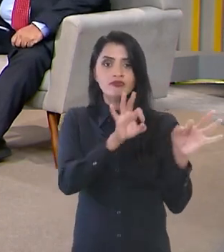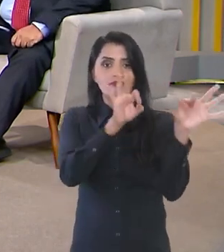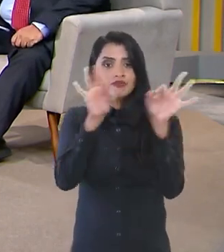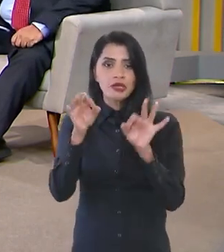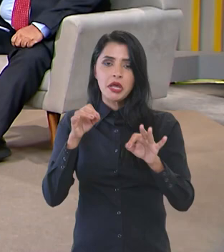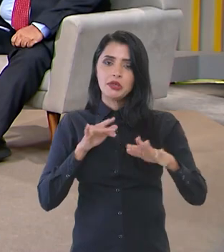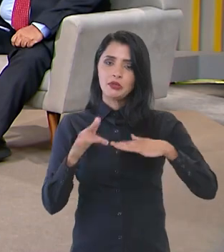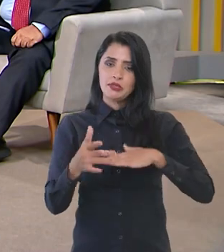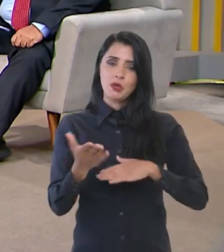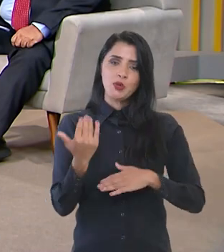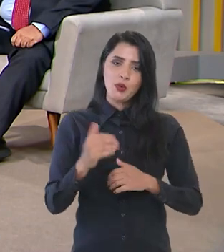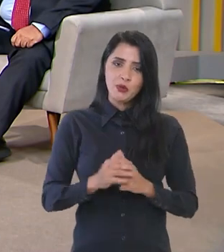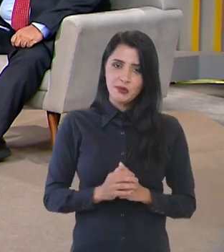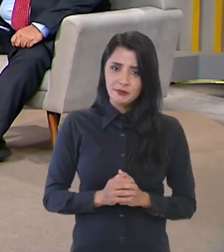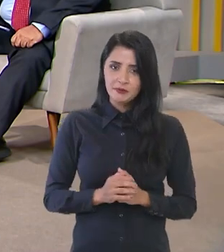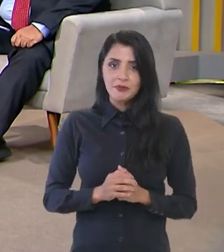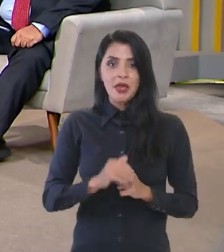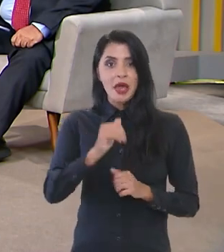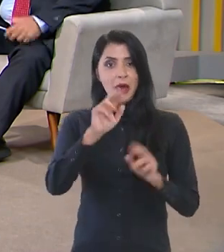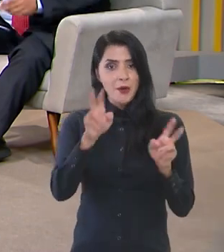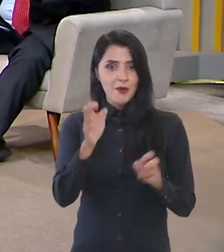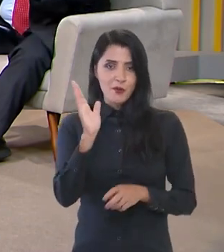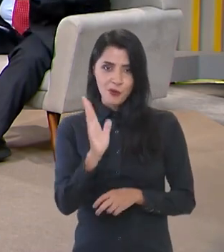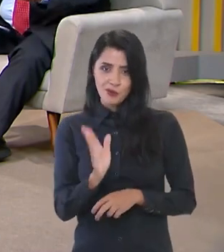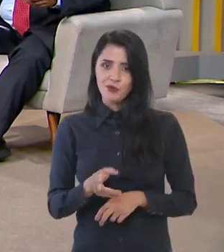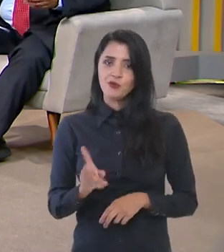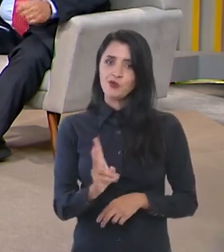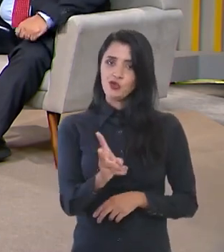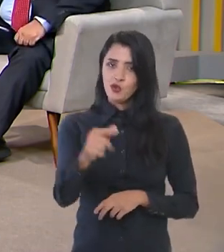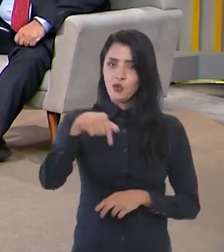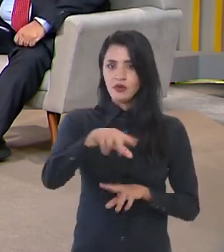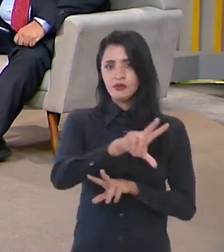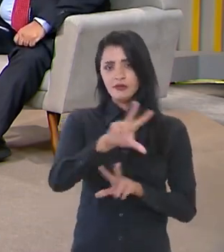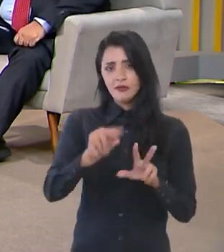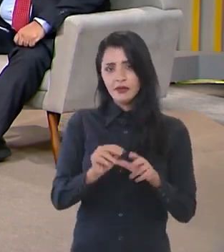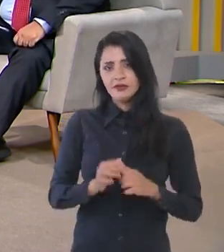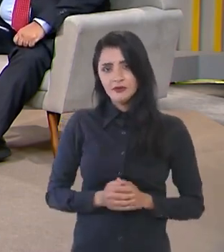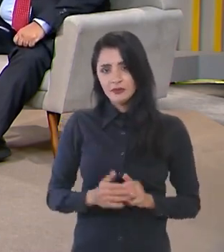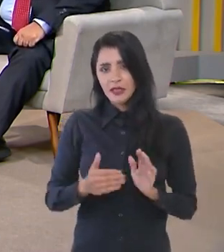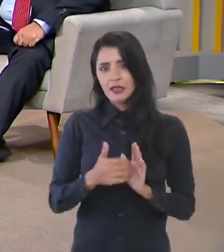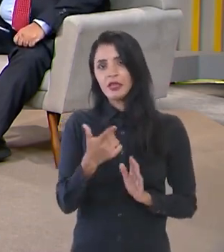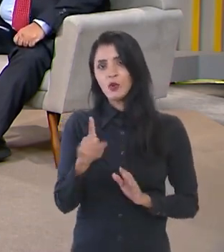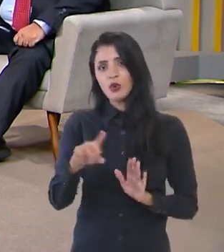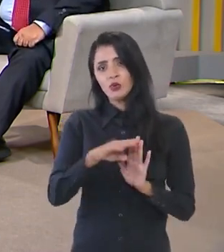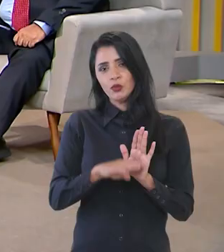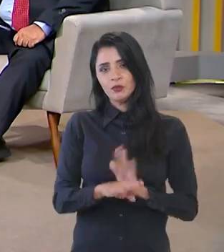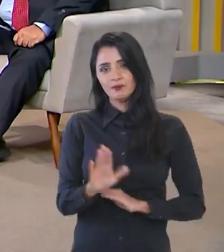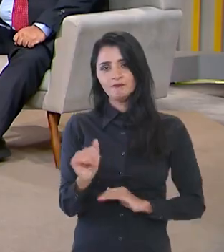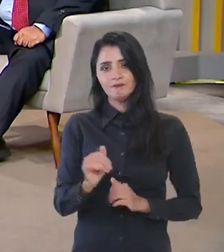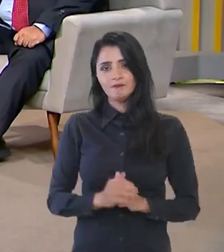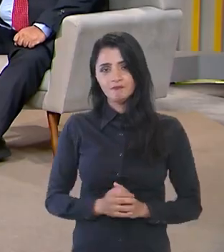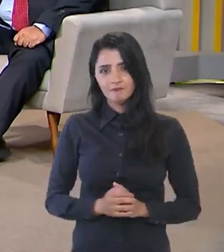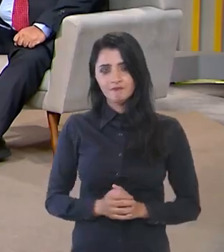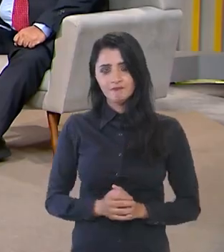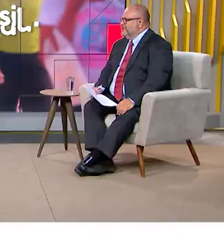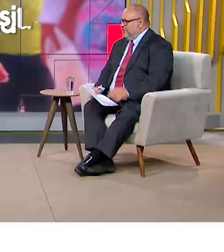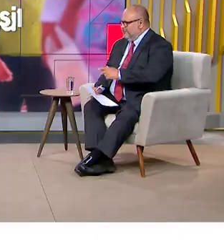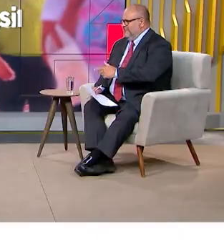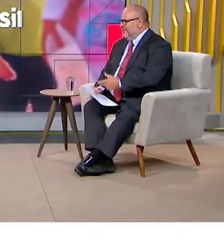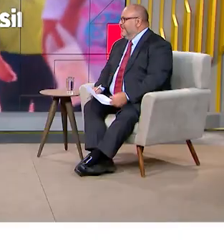é só acompanhar as nossas redes sociais e o Brasil continua em pauta aqui na TV Brasil Até o próximo programa